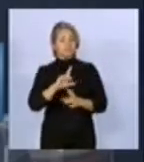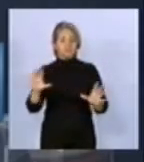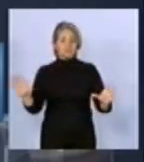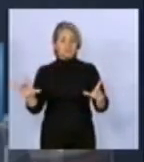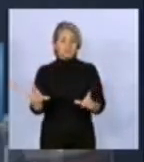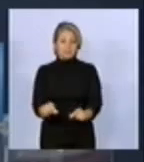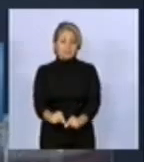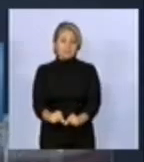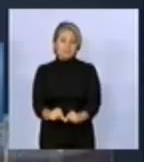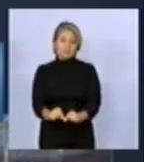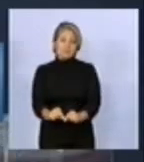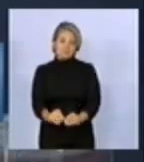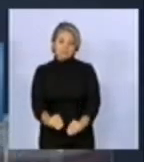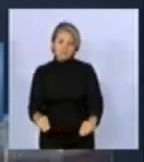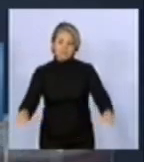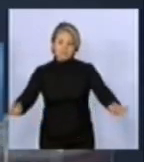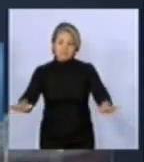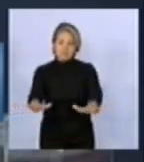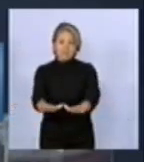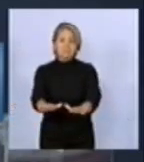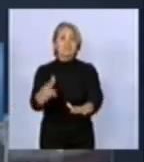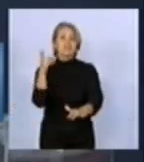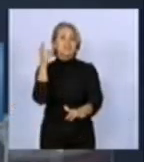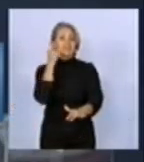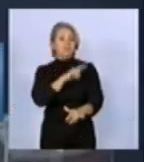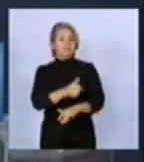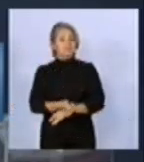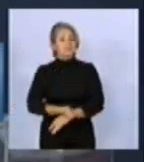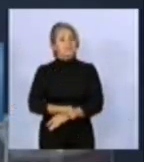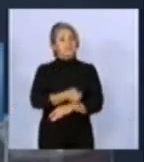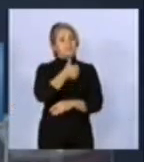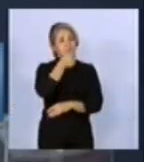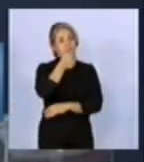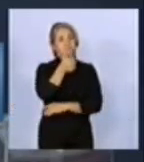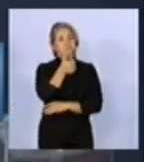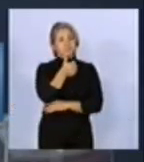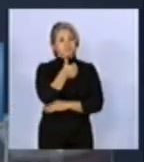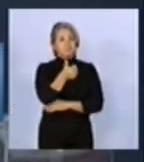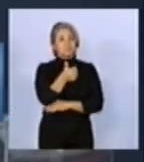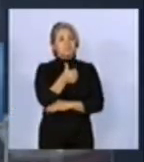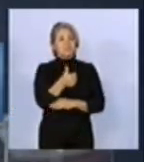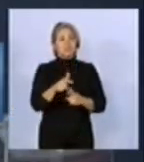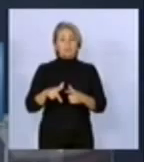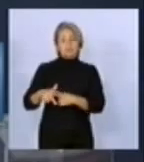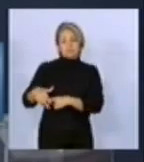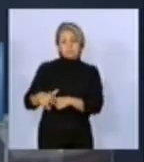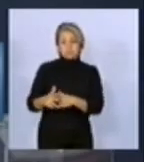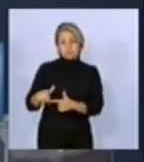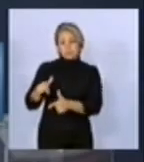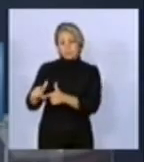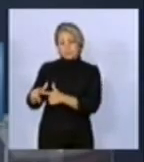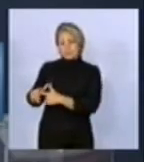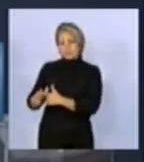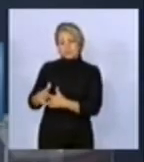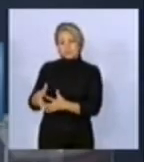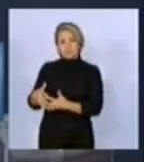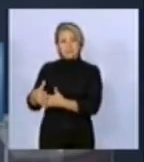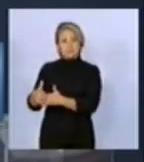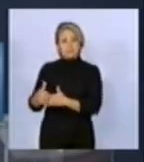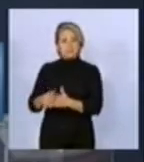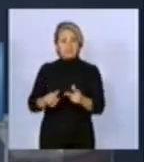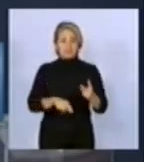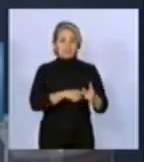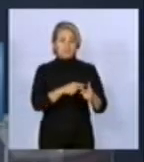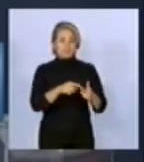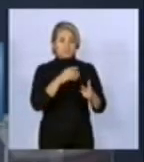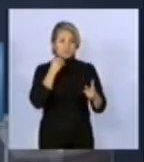terraços e eh consegue melhorar o a operacionalidade das máquinas eh duas observações a